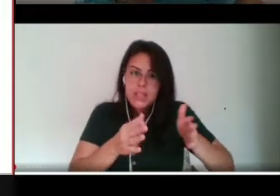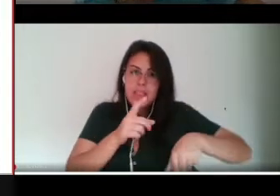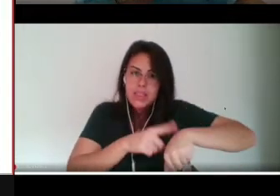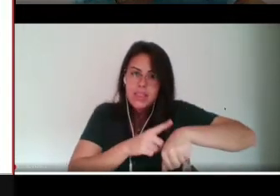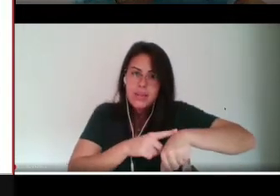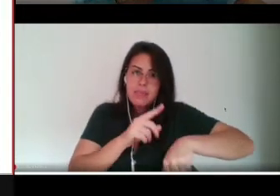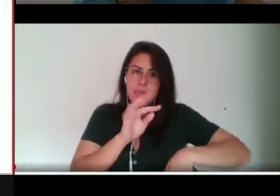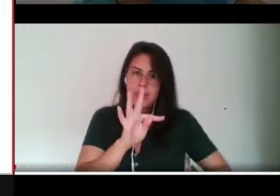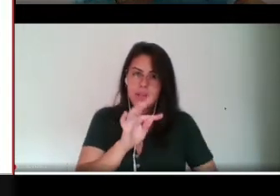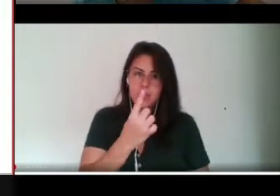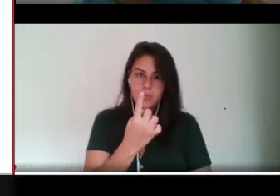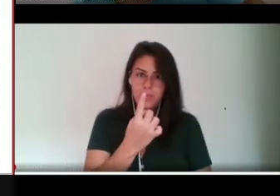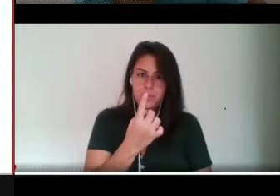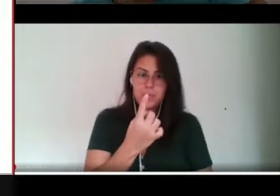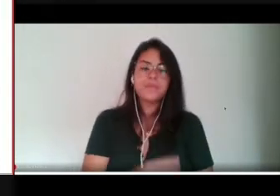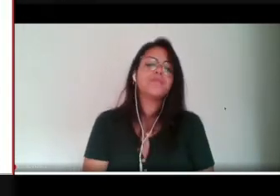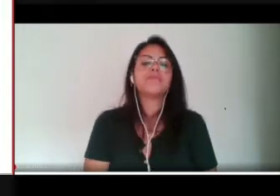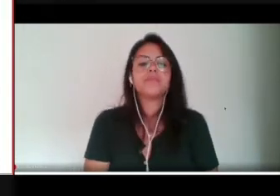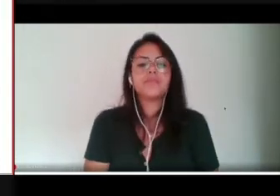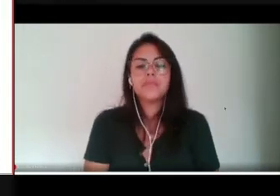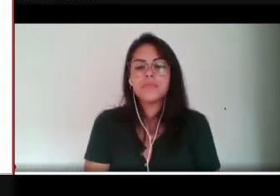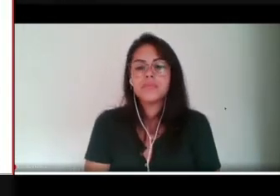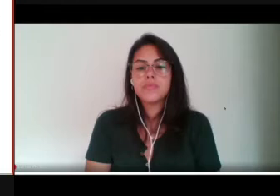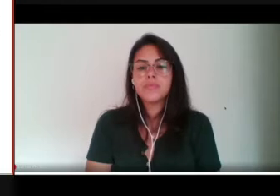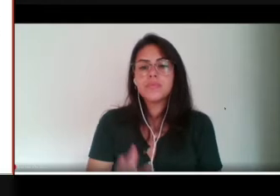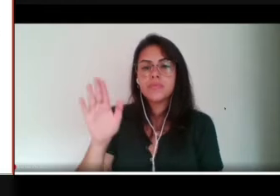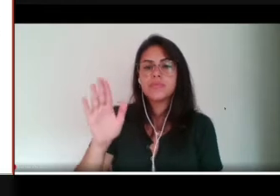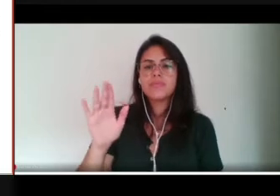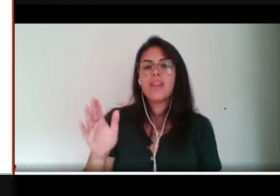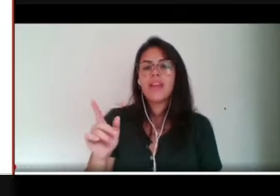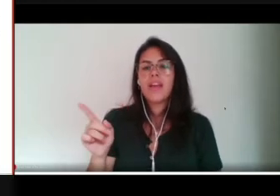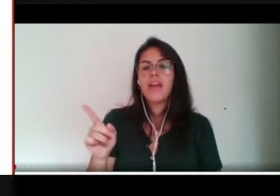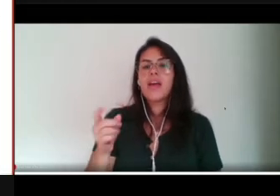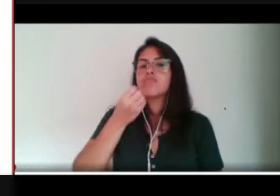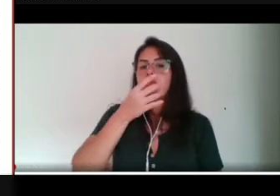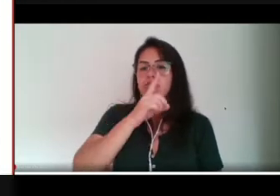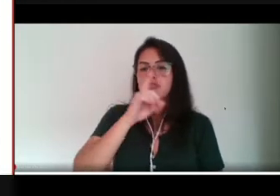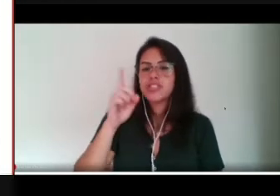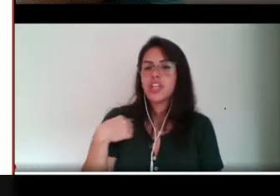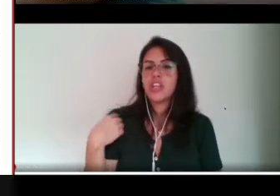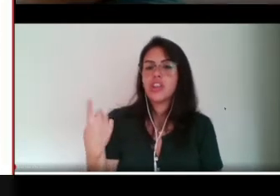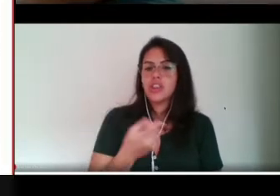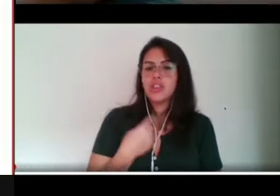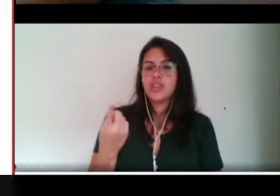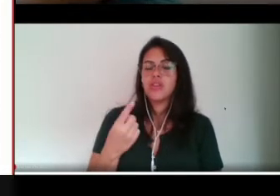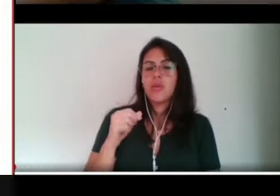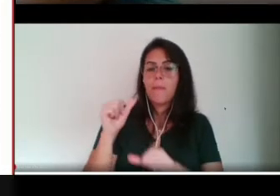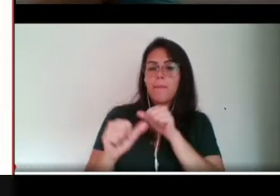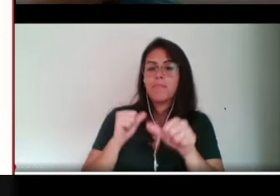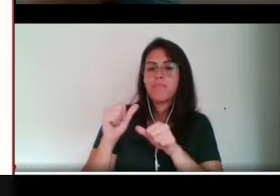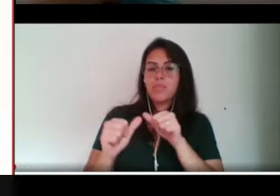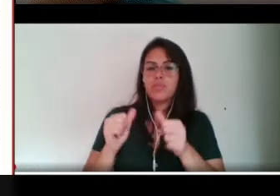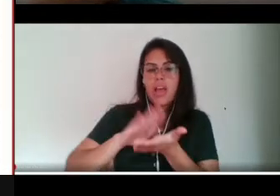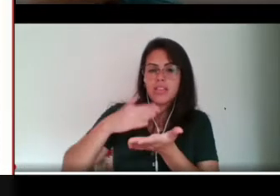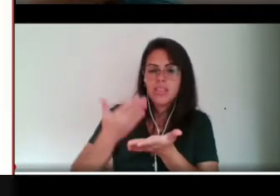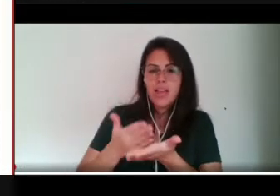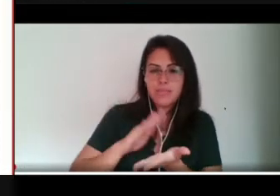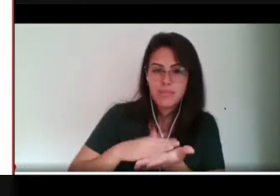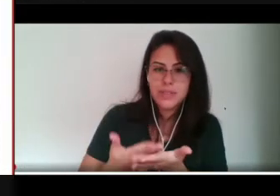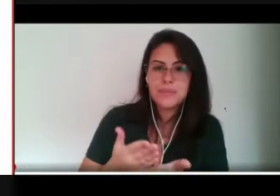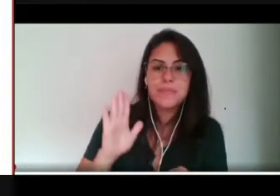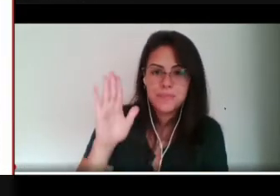Agora, combinando... Oi. Bom dia. Vamos trocar intérprete, por favor? Tá.